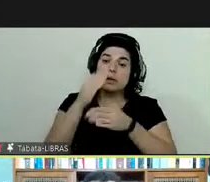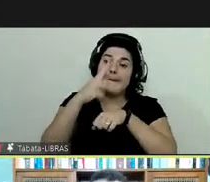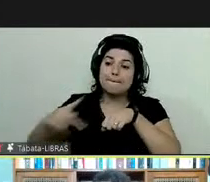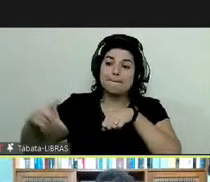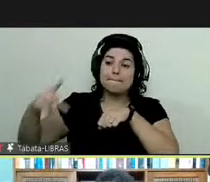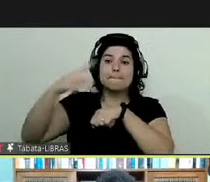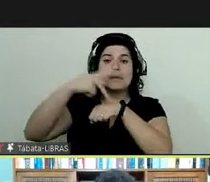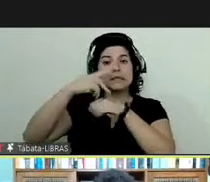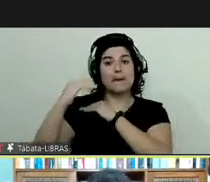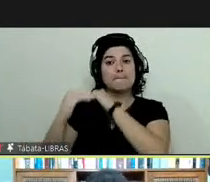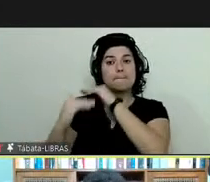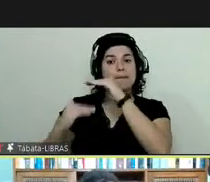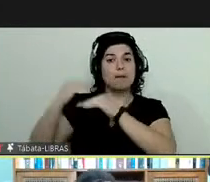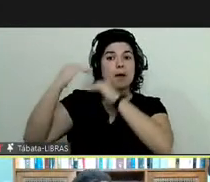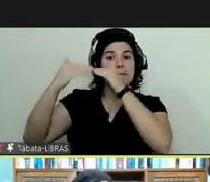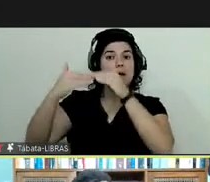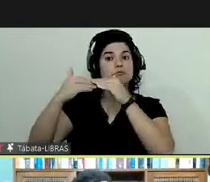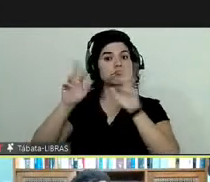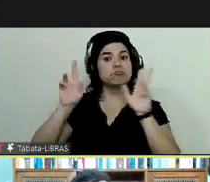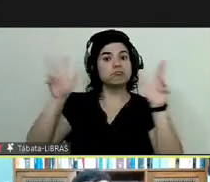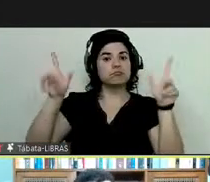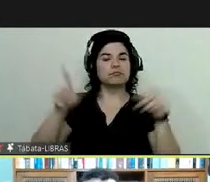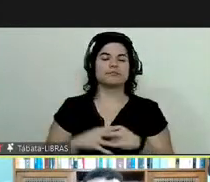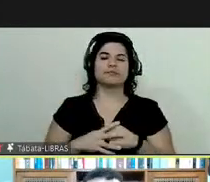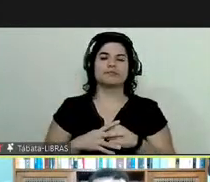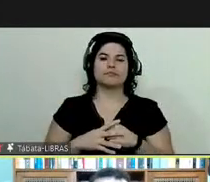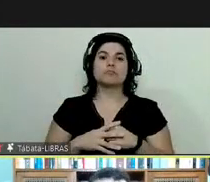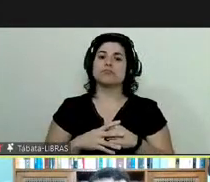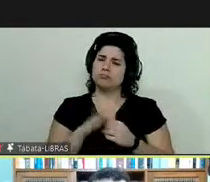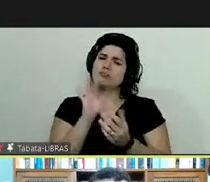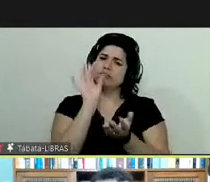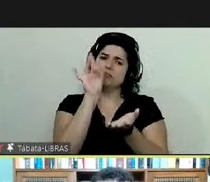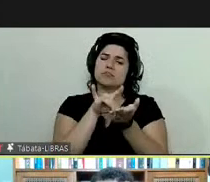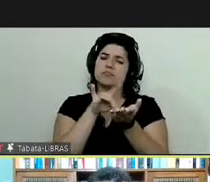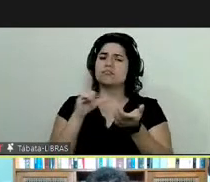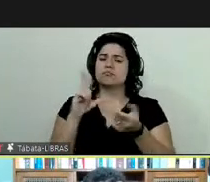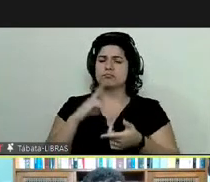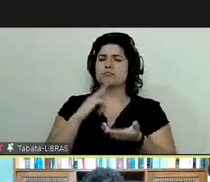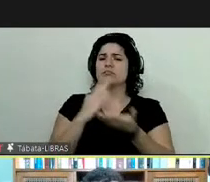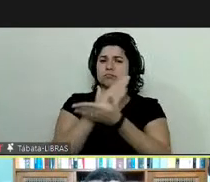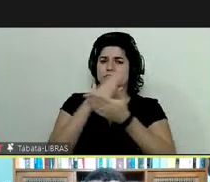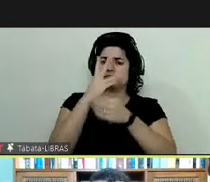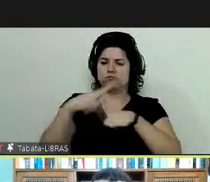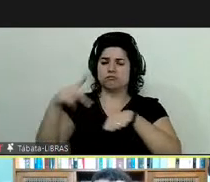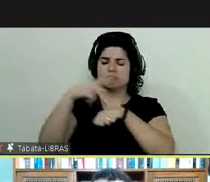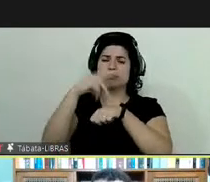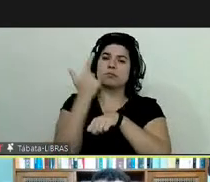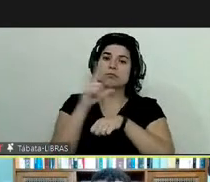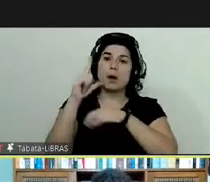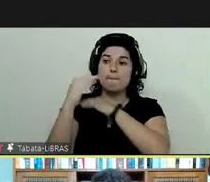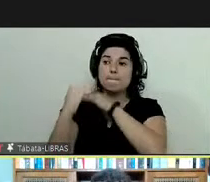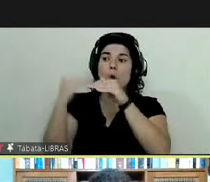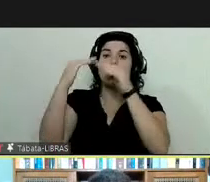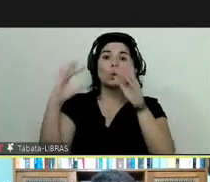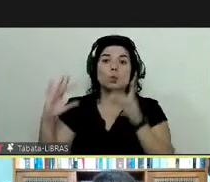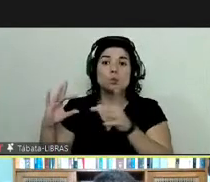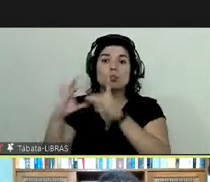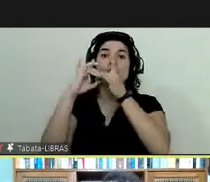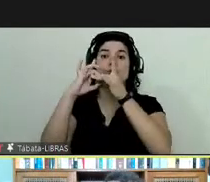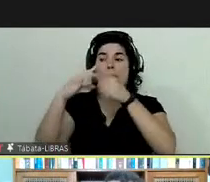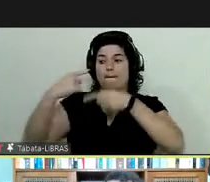países aí um pouco mais modernos o que era época de fato aqueles que conseguiram superar algumas dificuldades internas e se unificaram